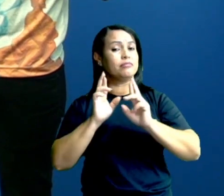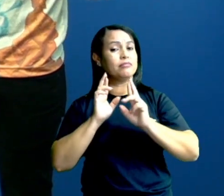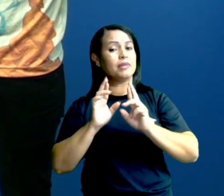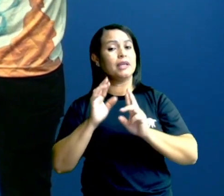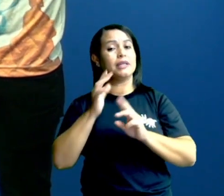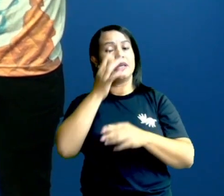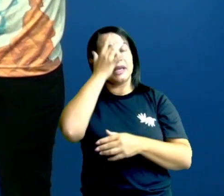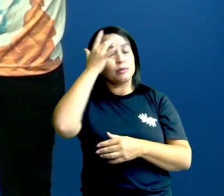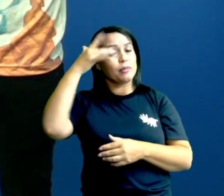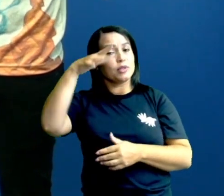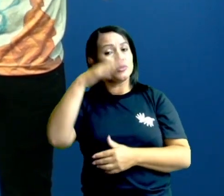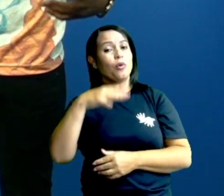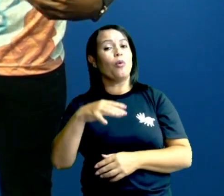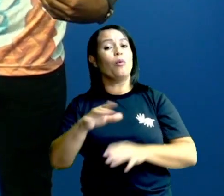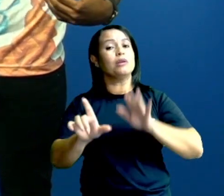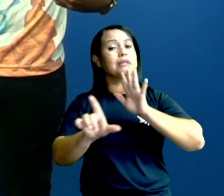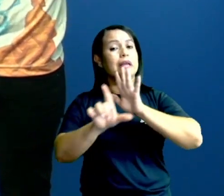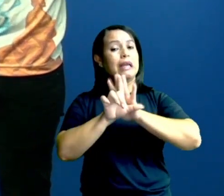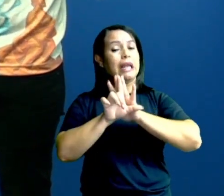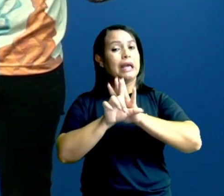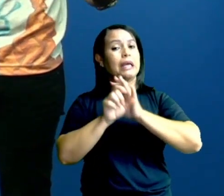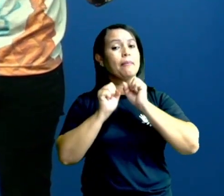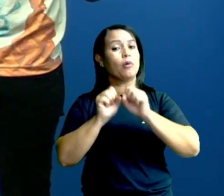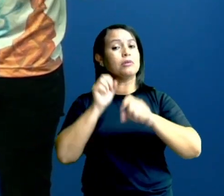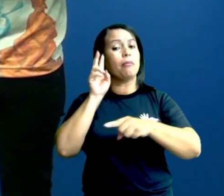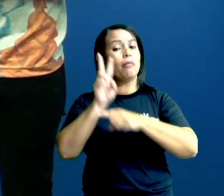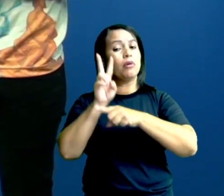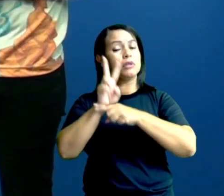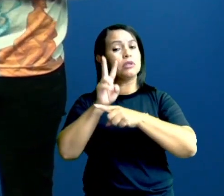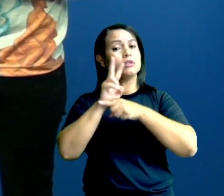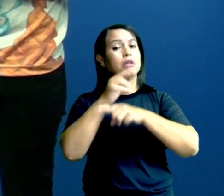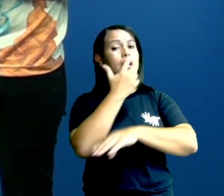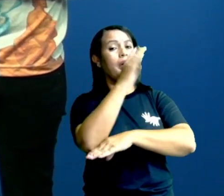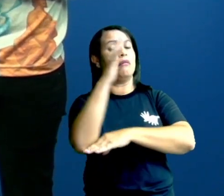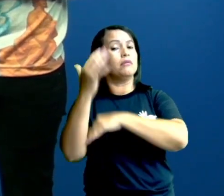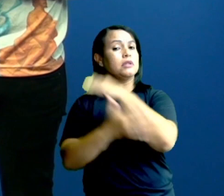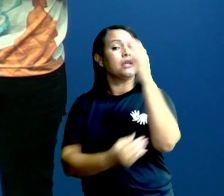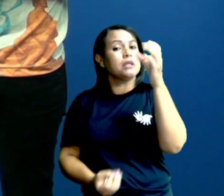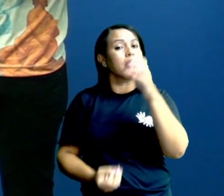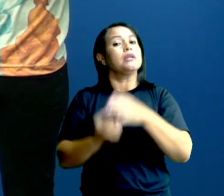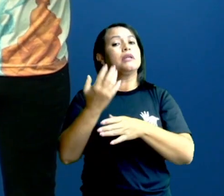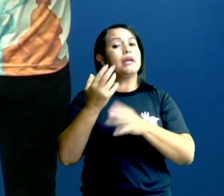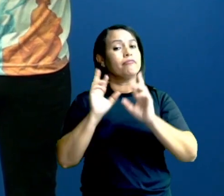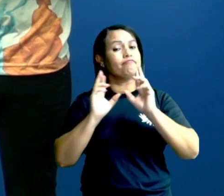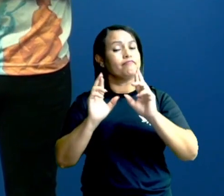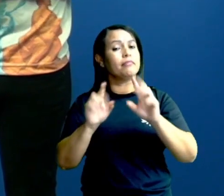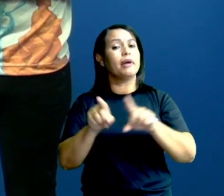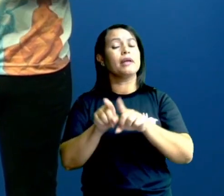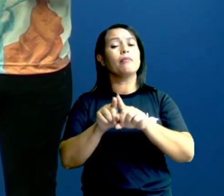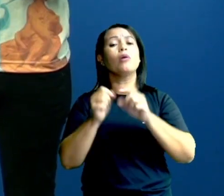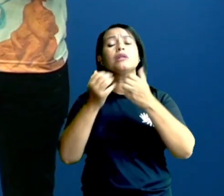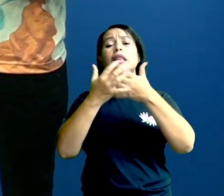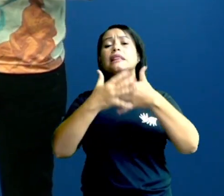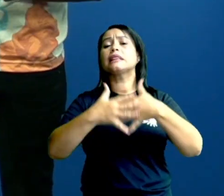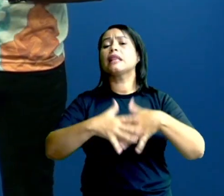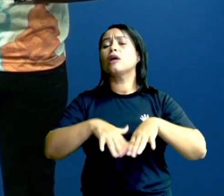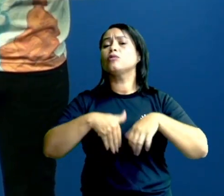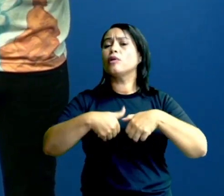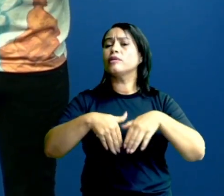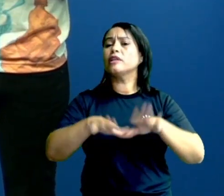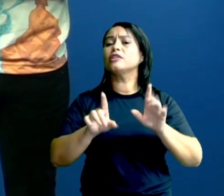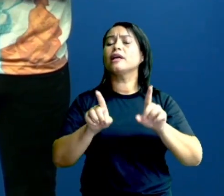de repente as autoridades possam criar mecanismos que protejam mais ainda esse ecossistema natural para que com certeza a gente possa